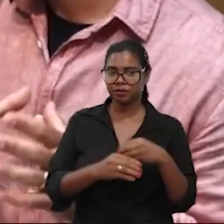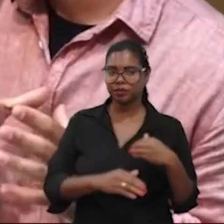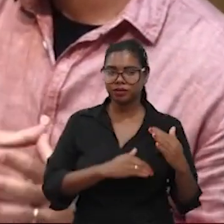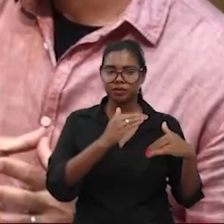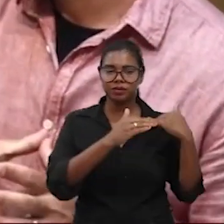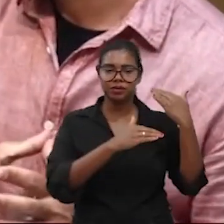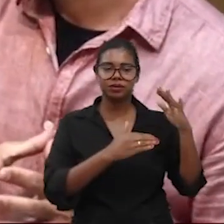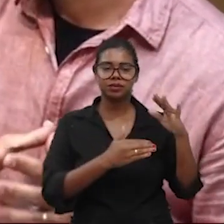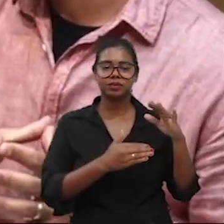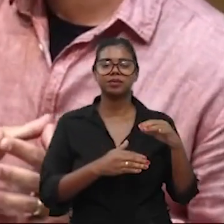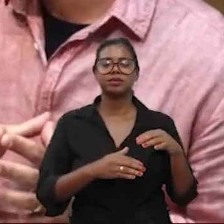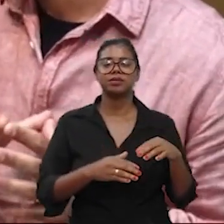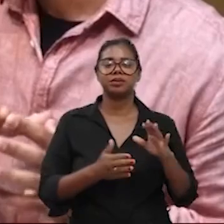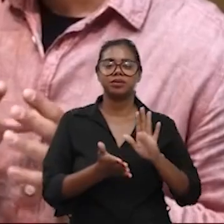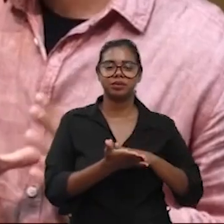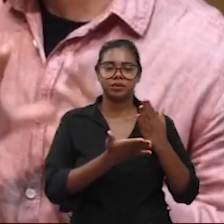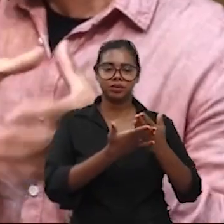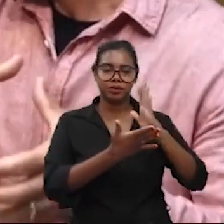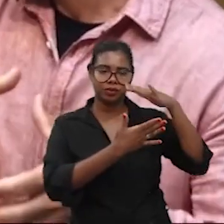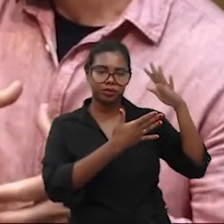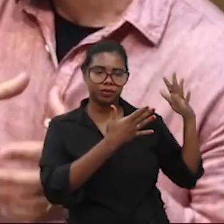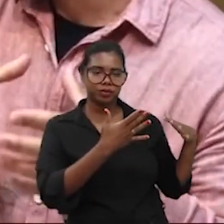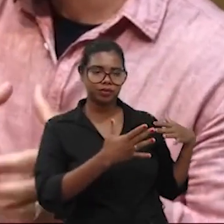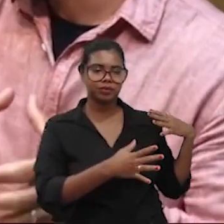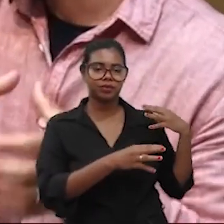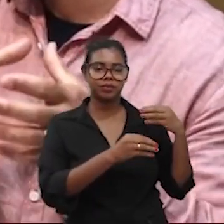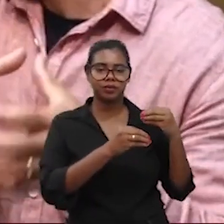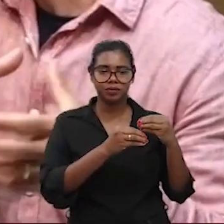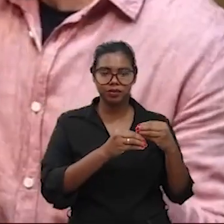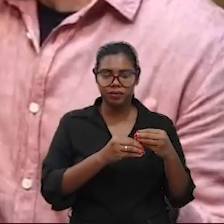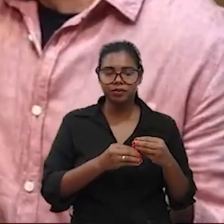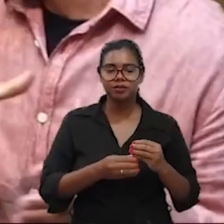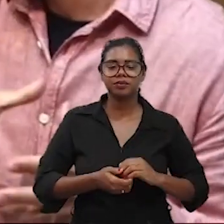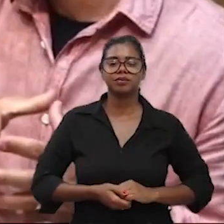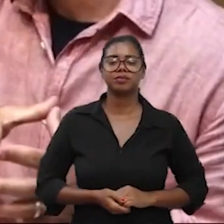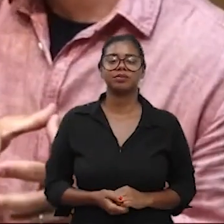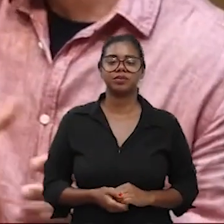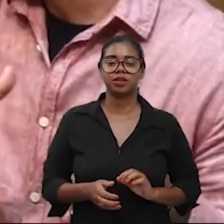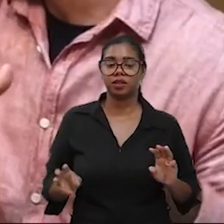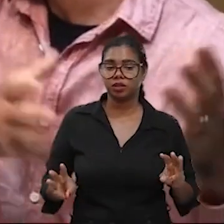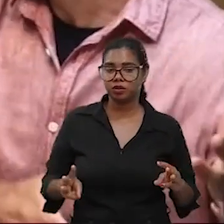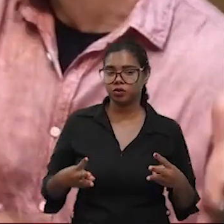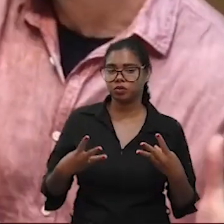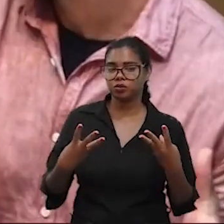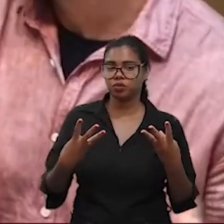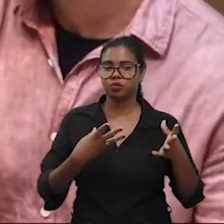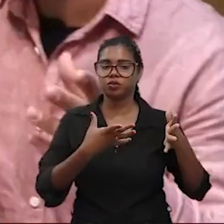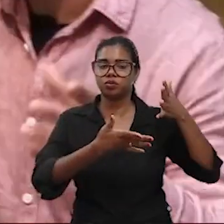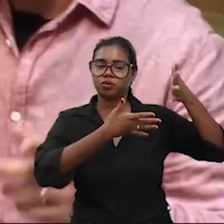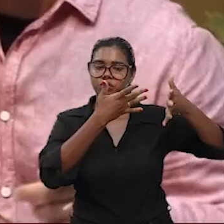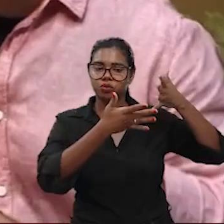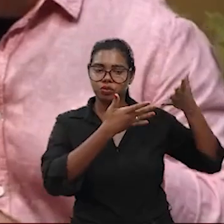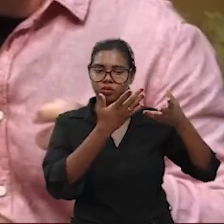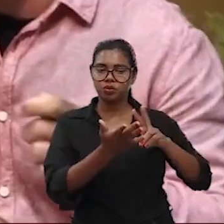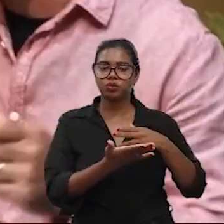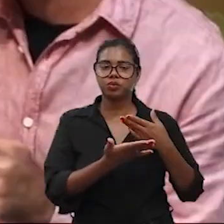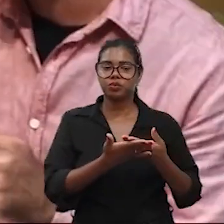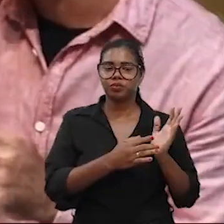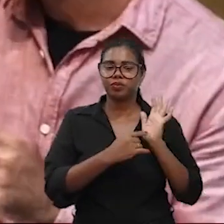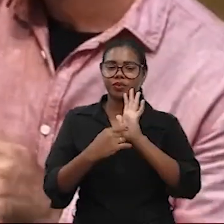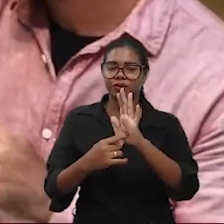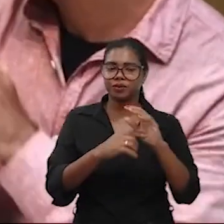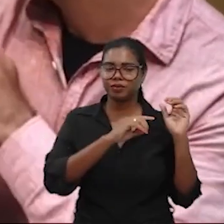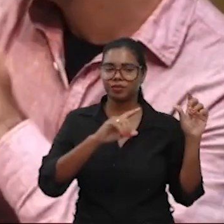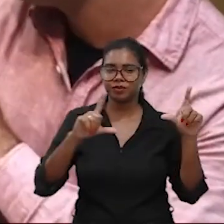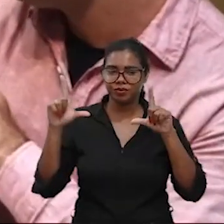do tradutor-intérprete nesse posto, né, como tradutor ali num show, por exemplo, com o artista, né? Então, deixa eu chamar aqui o